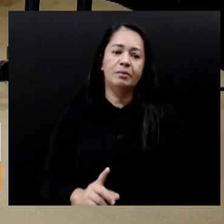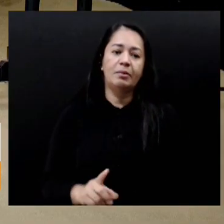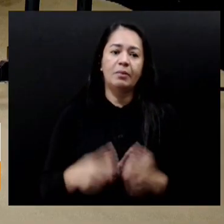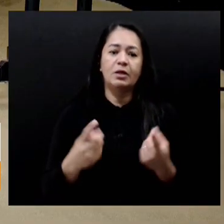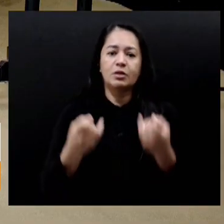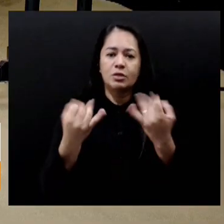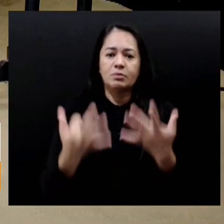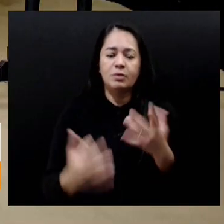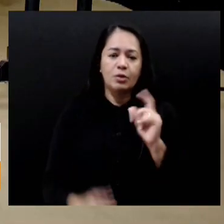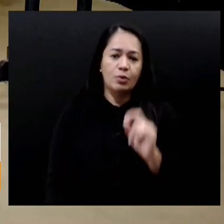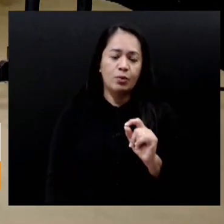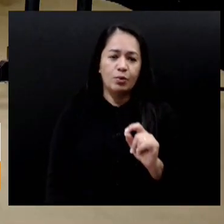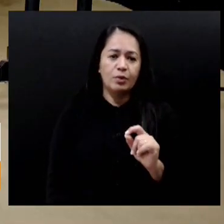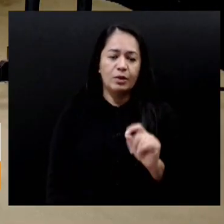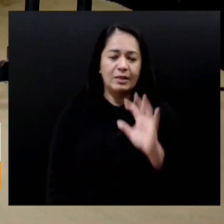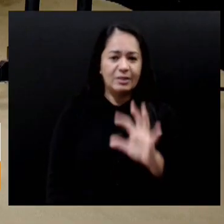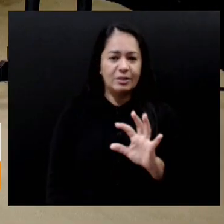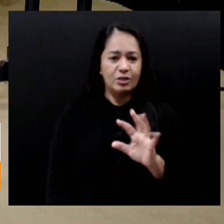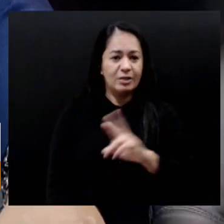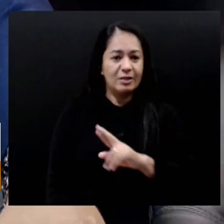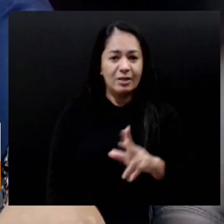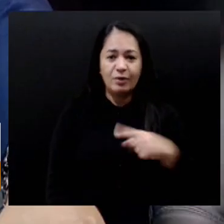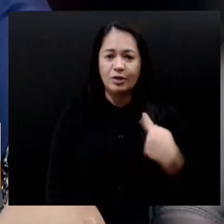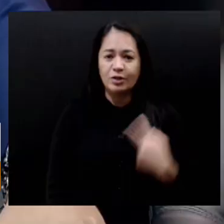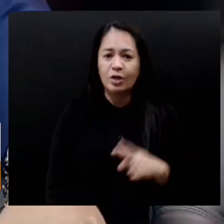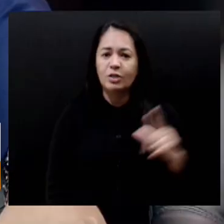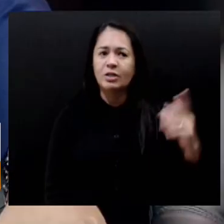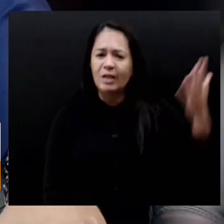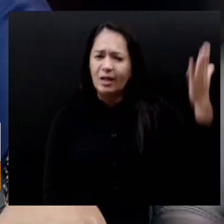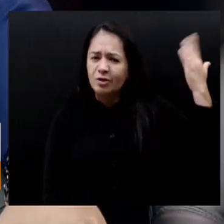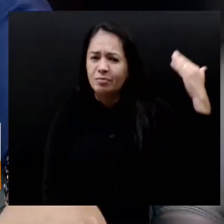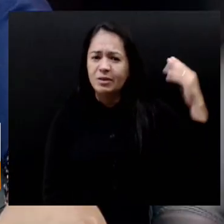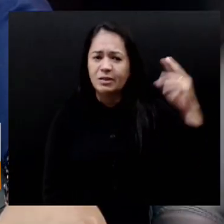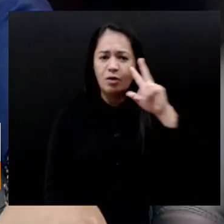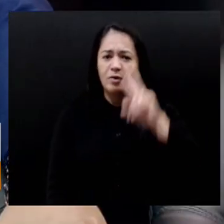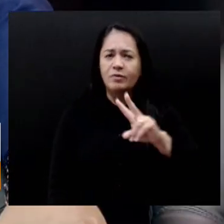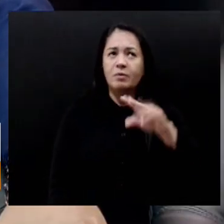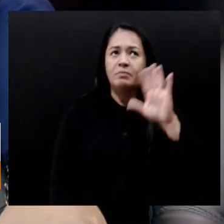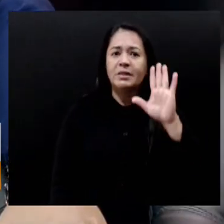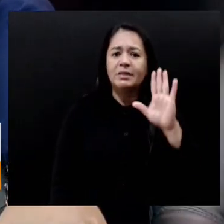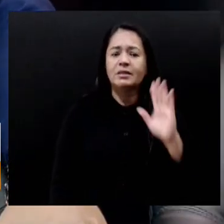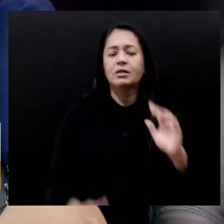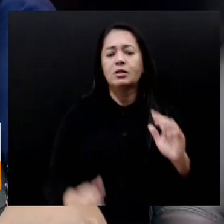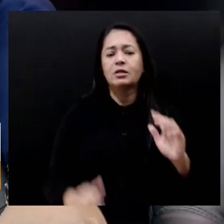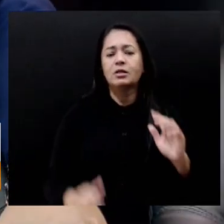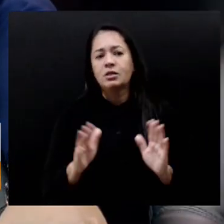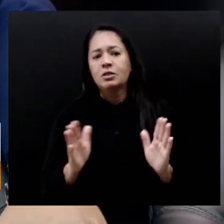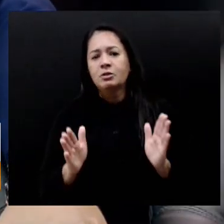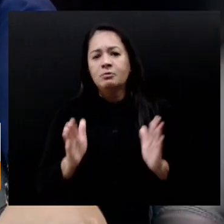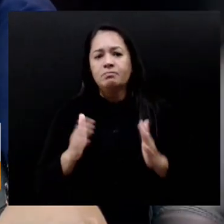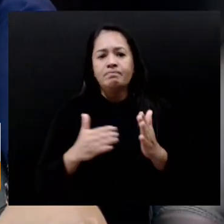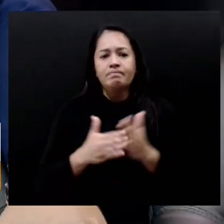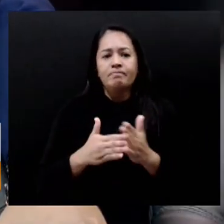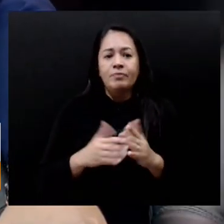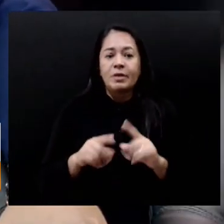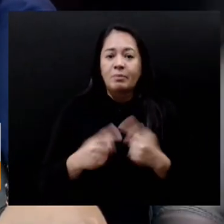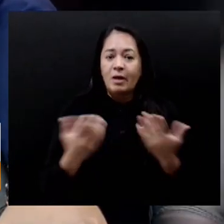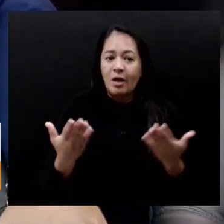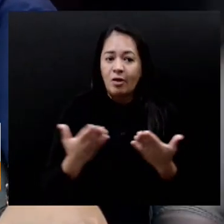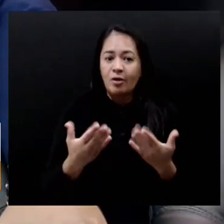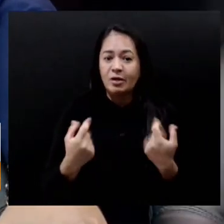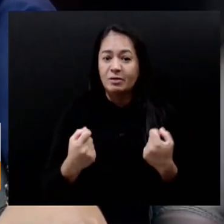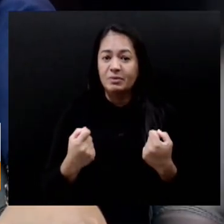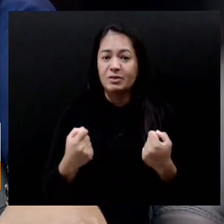dessa forma, mas a gente tinha uma visão antigamente mais restrita. Depois que a gente teve forçadamente que entrar no mundo virtual por